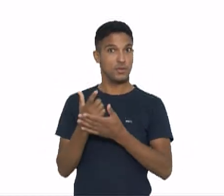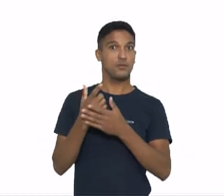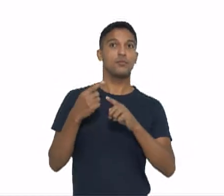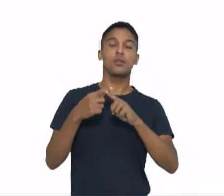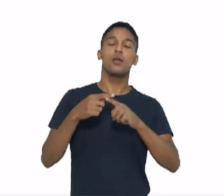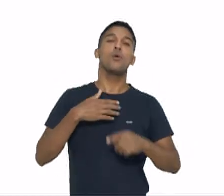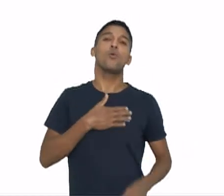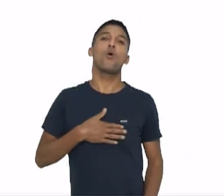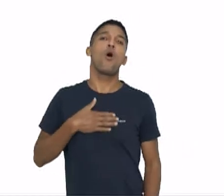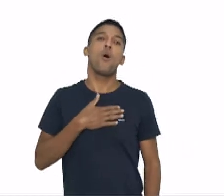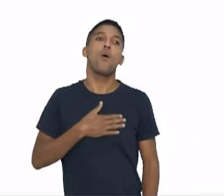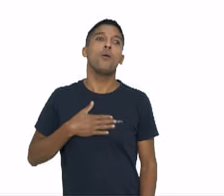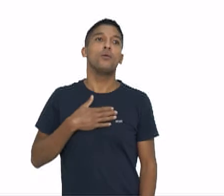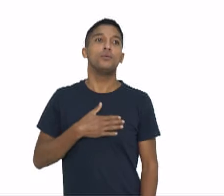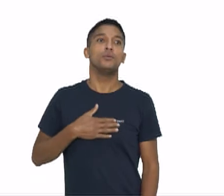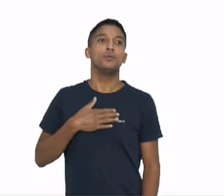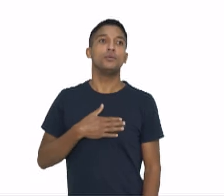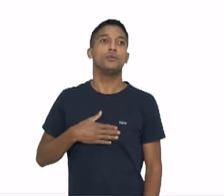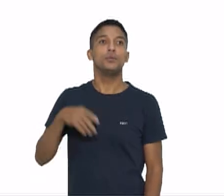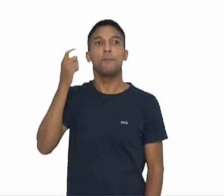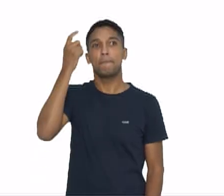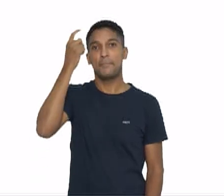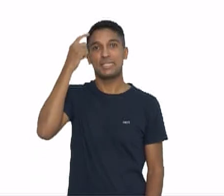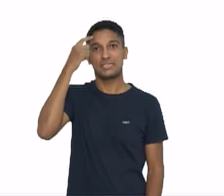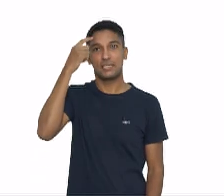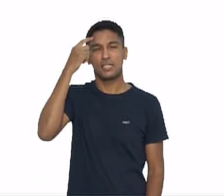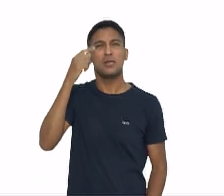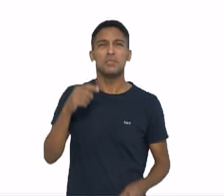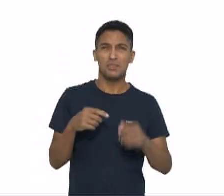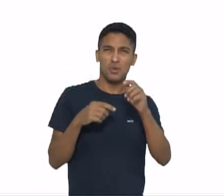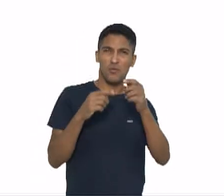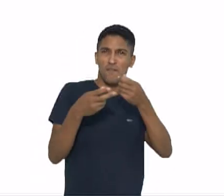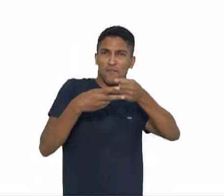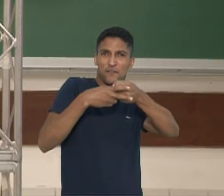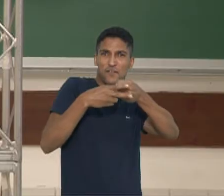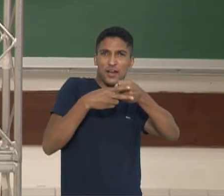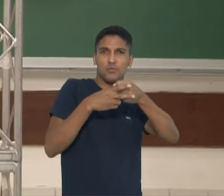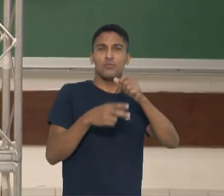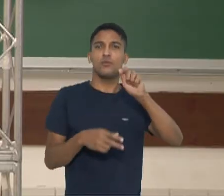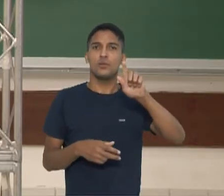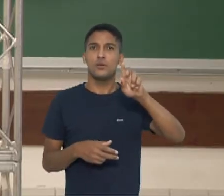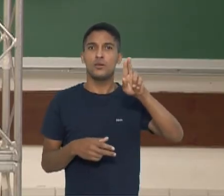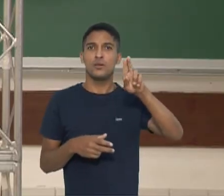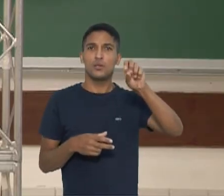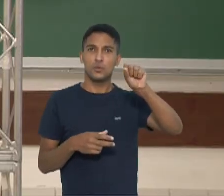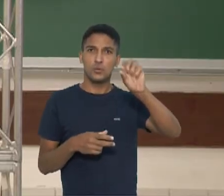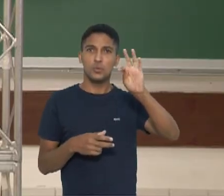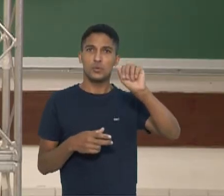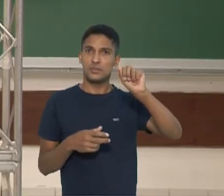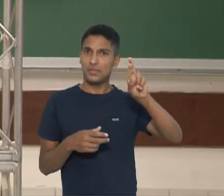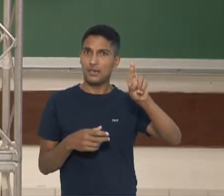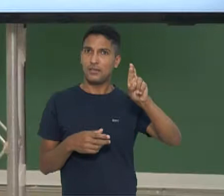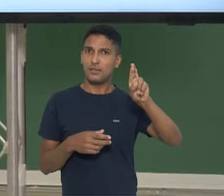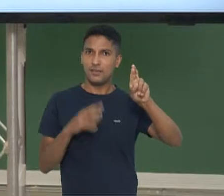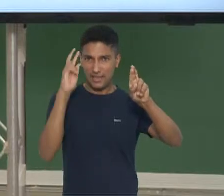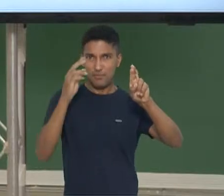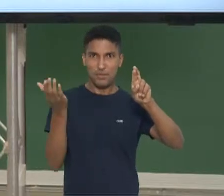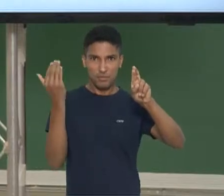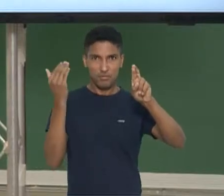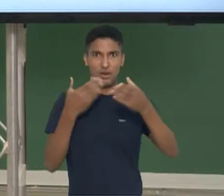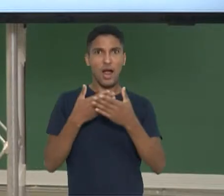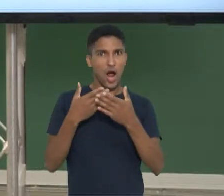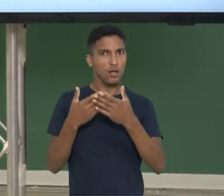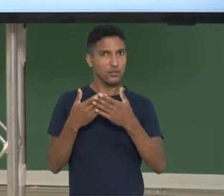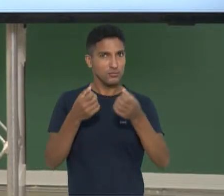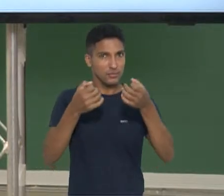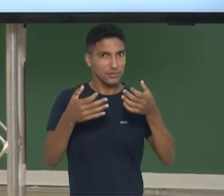dentro da frase é o verbo gustar, aquele que eu disse lá no começo da aula que nós íamos ver, né? Então, em português,